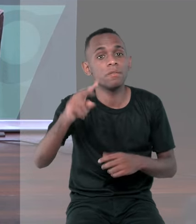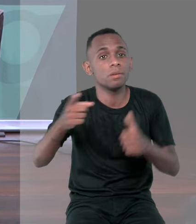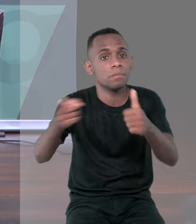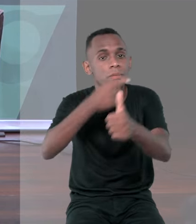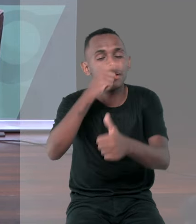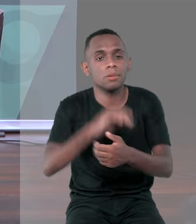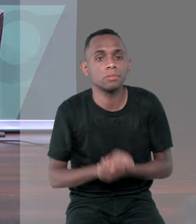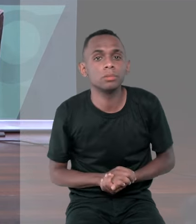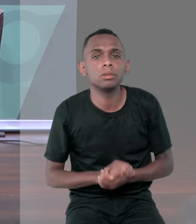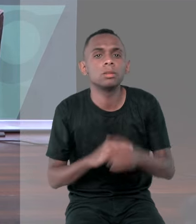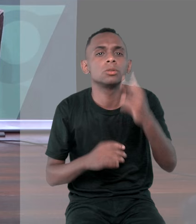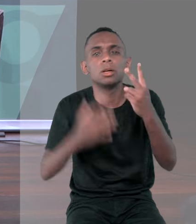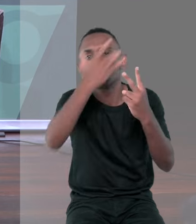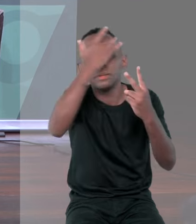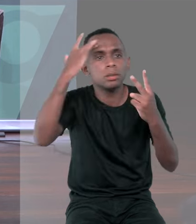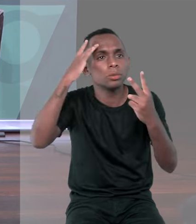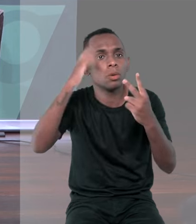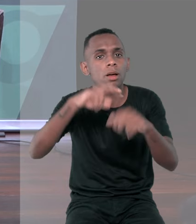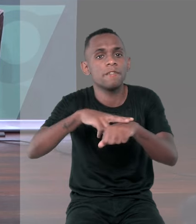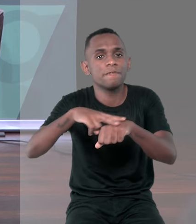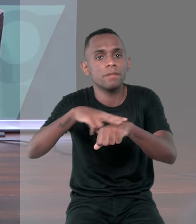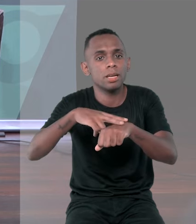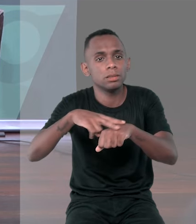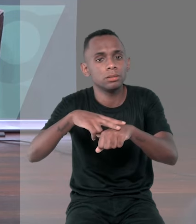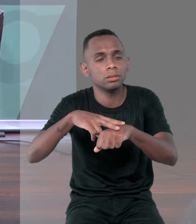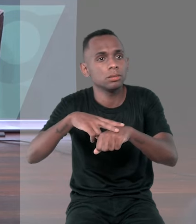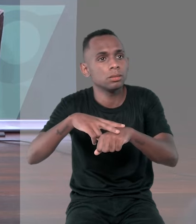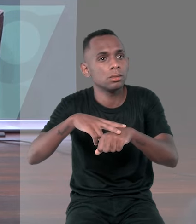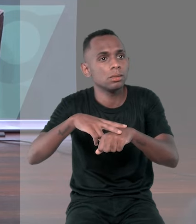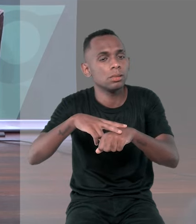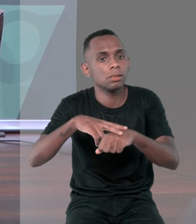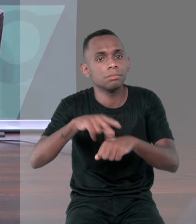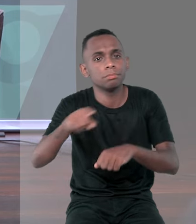Aqui, as 2 pessoas que levantaram aqui. É de verde, né? Aqui,